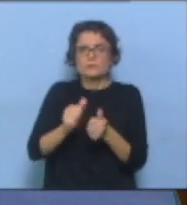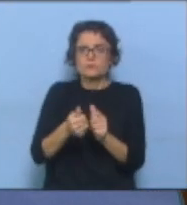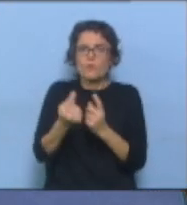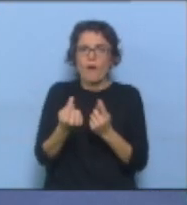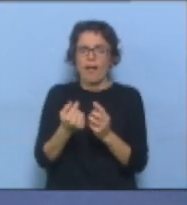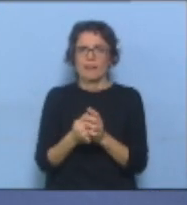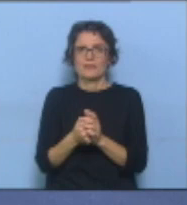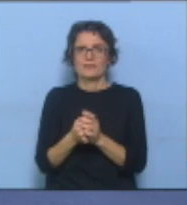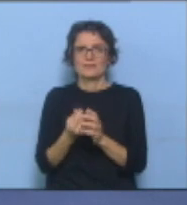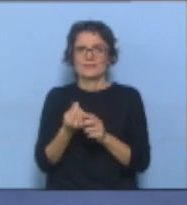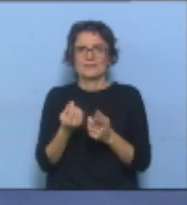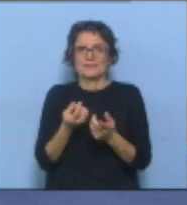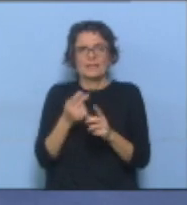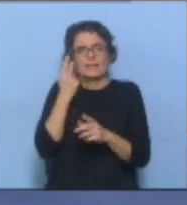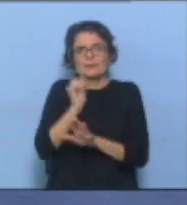menos positivas, mas isto